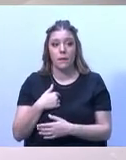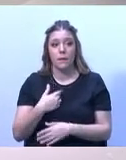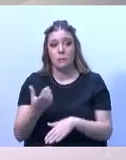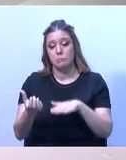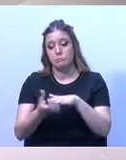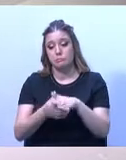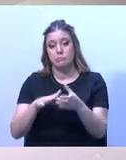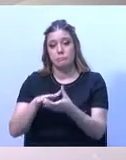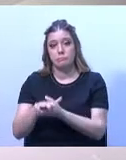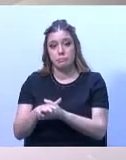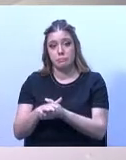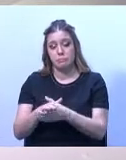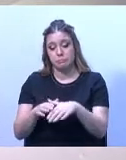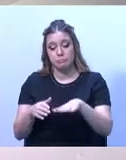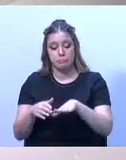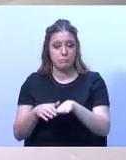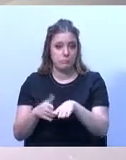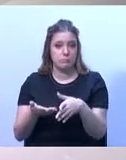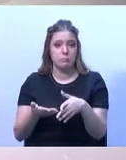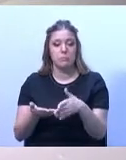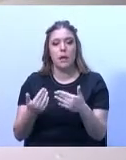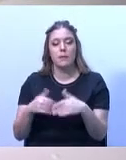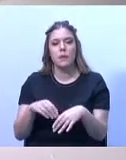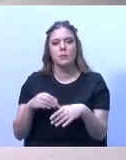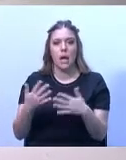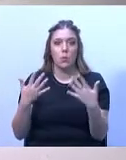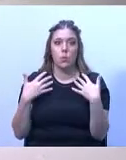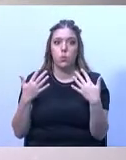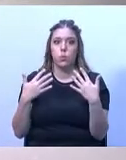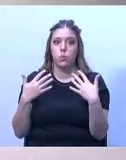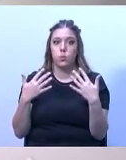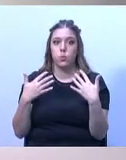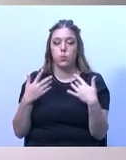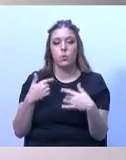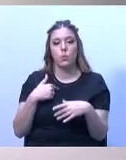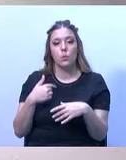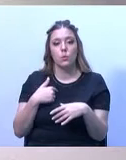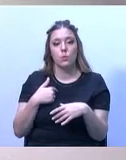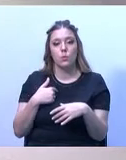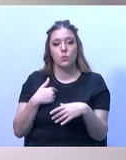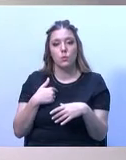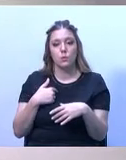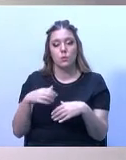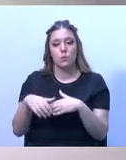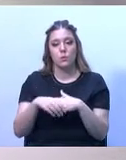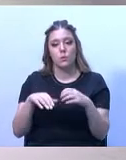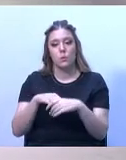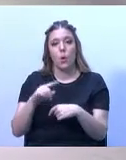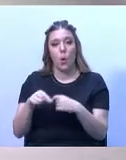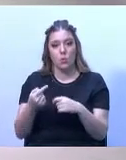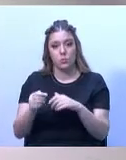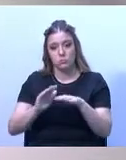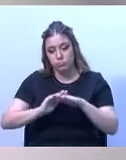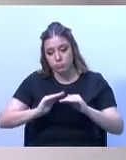atrás. E à frente também. Mas como estava muito calor, eu calcei outras chinelas baixinhas.